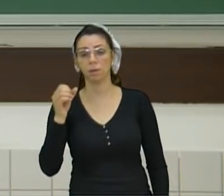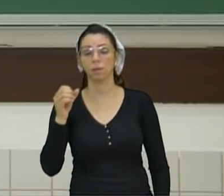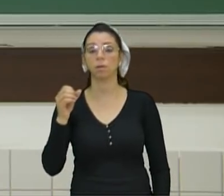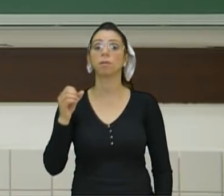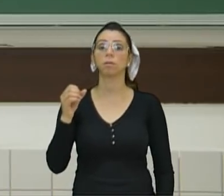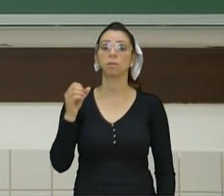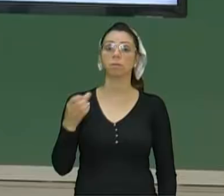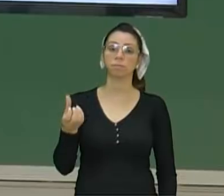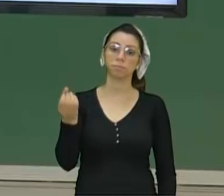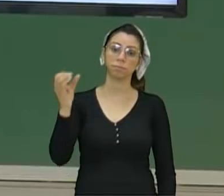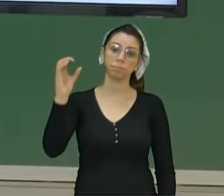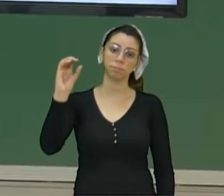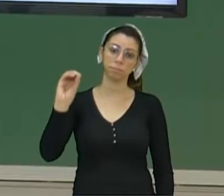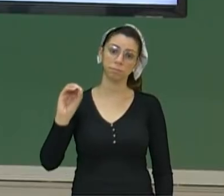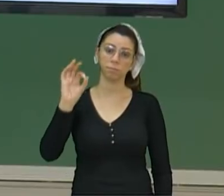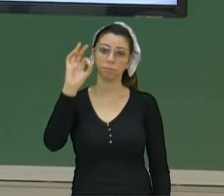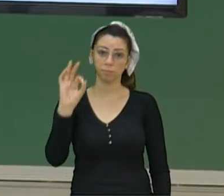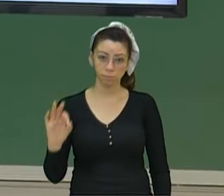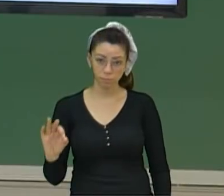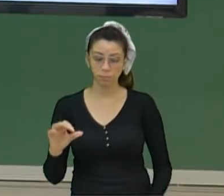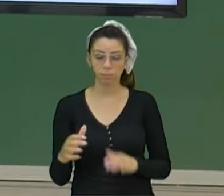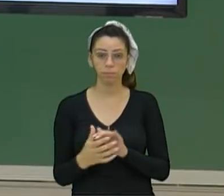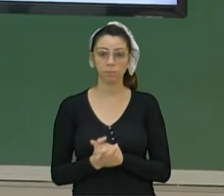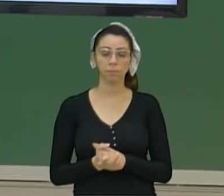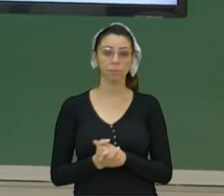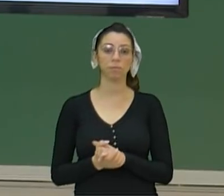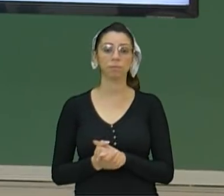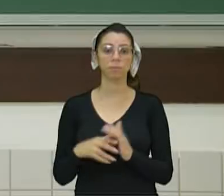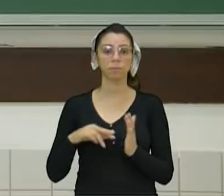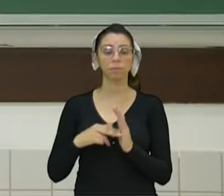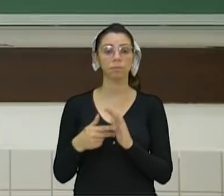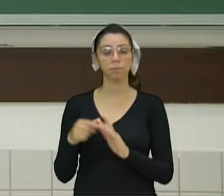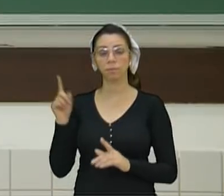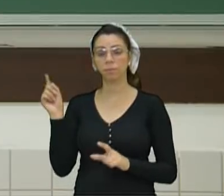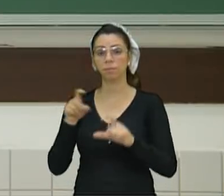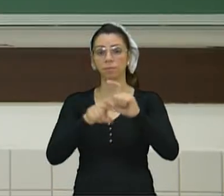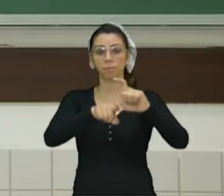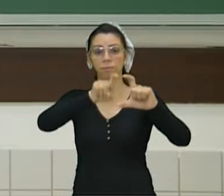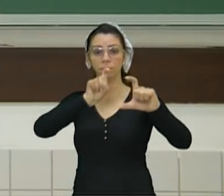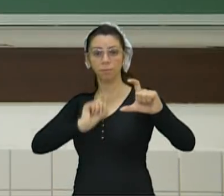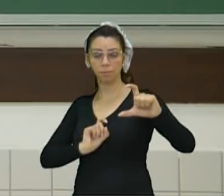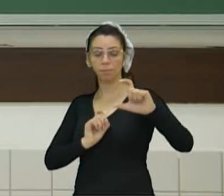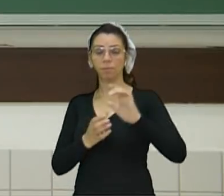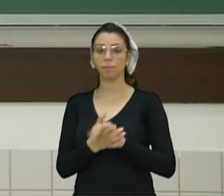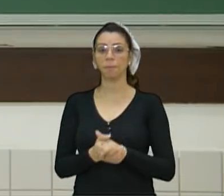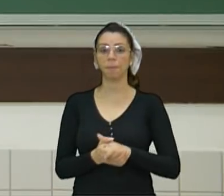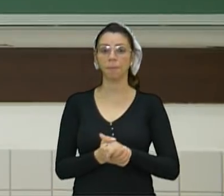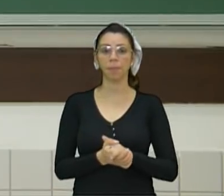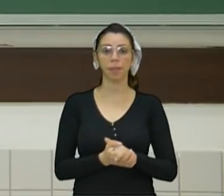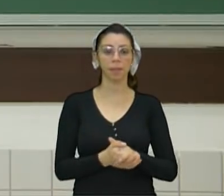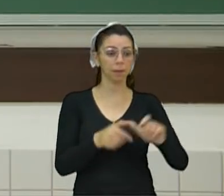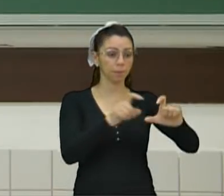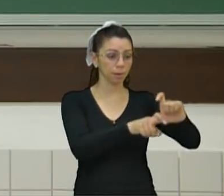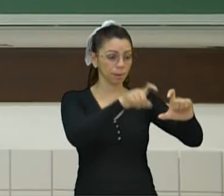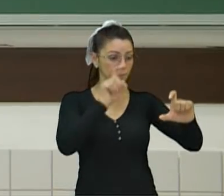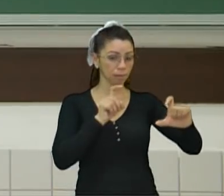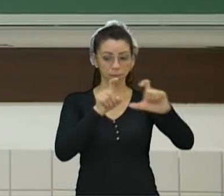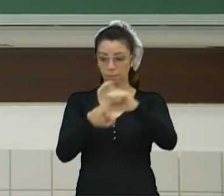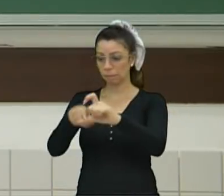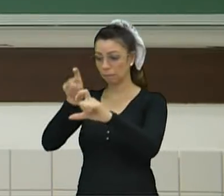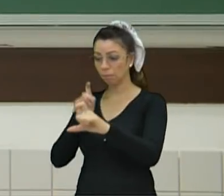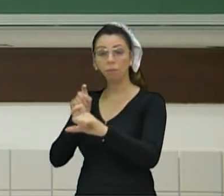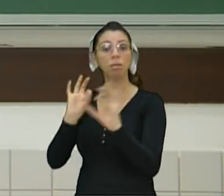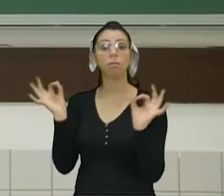por 100, 60%. Então, essa é a ideia dos eventos independentes. Eles não são alterados nesse caso, né? Que a gente